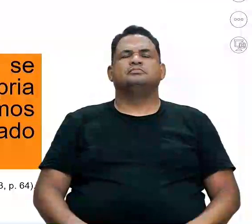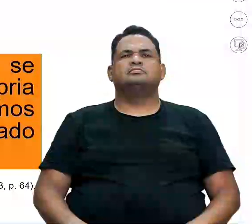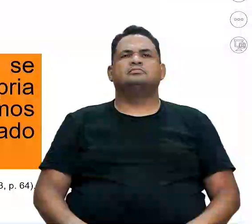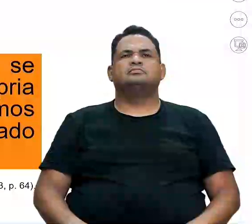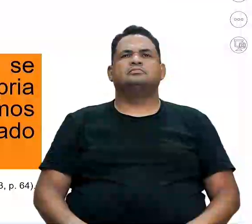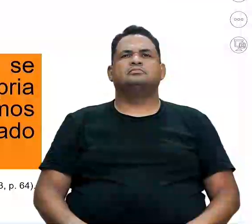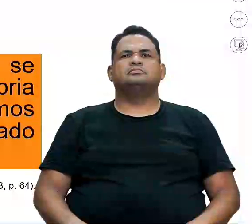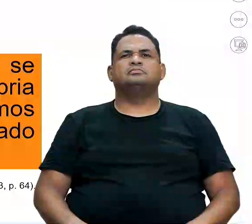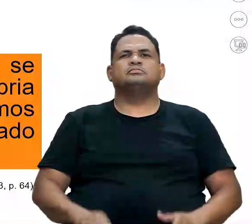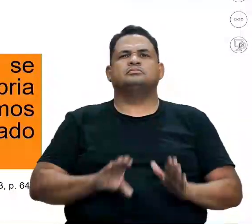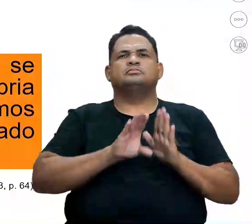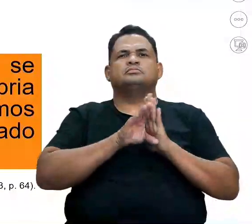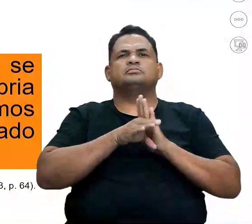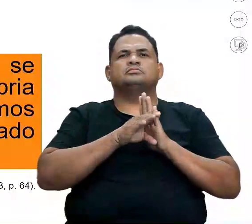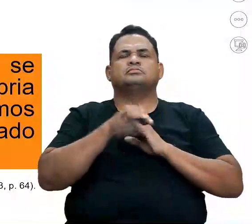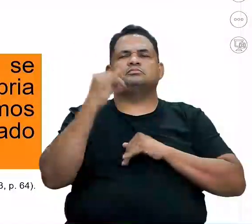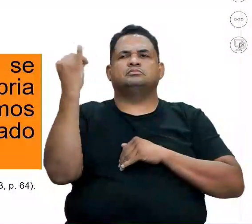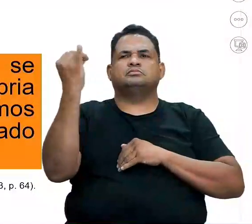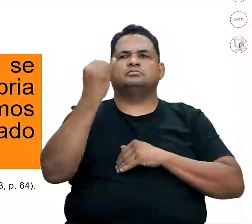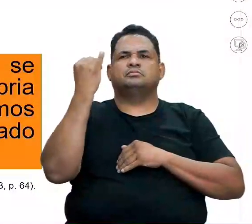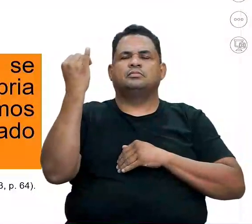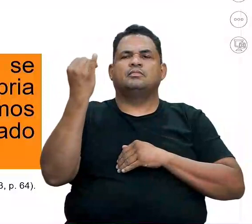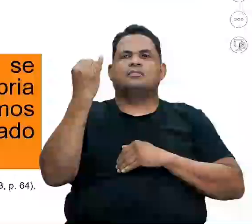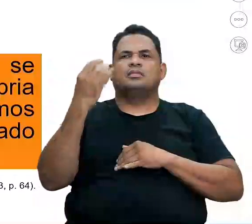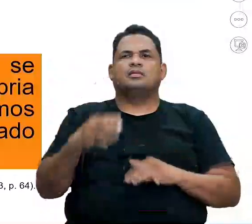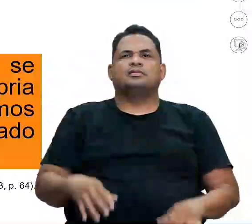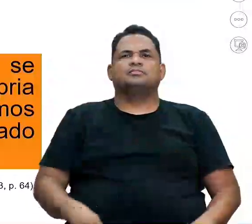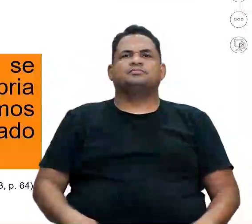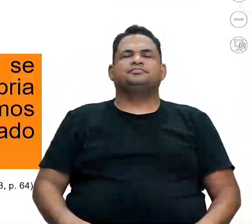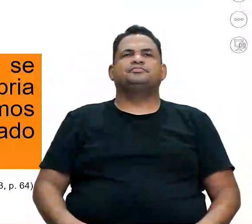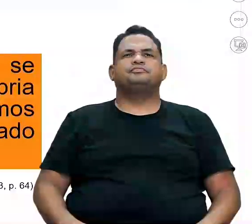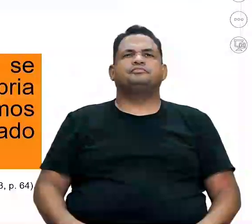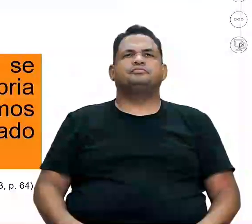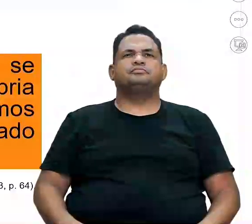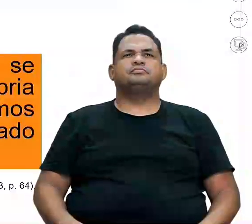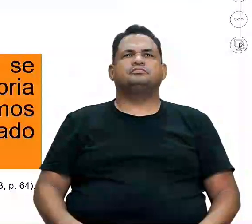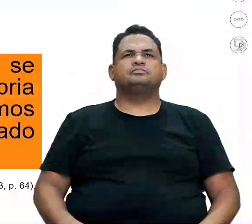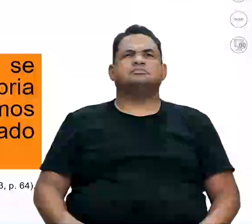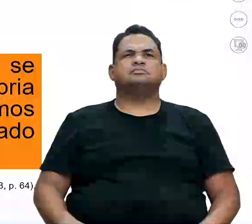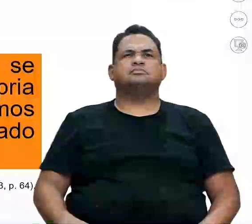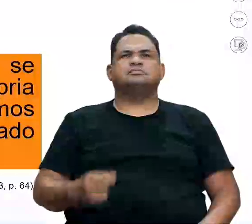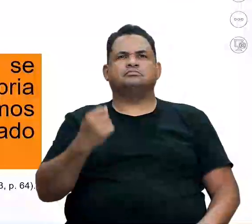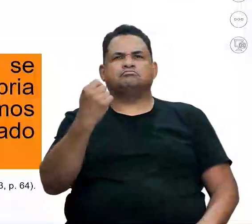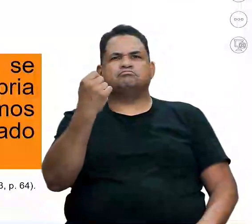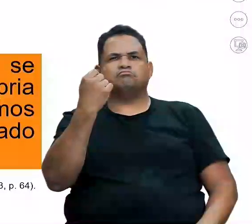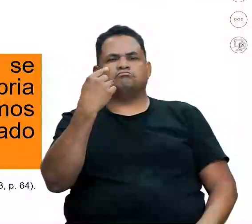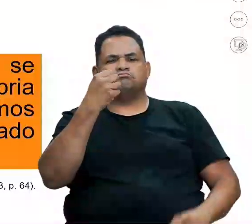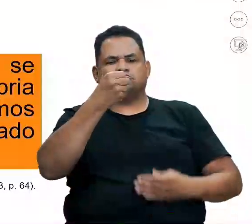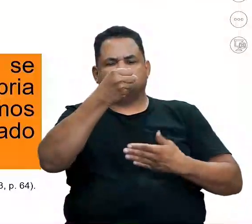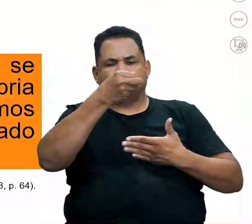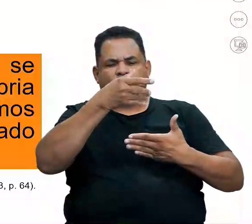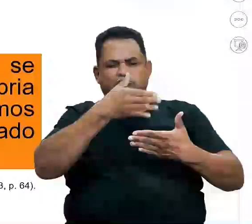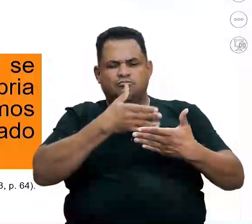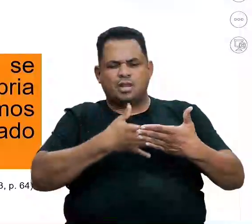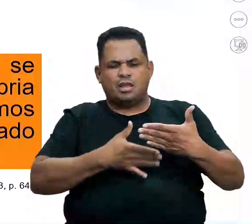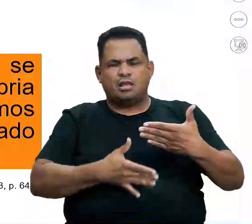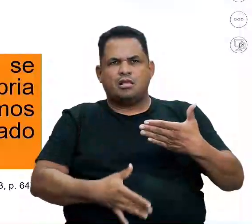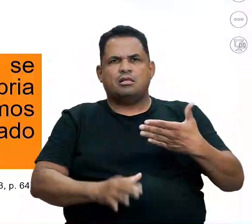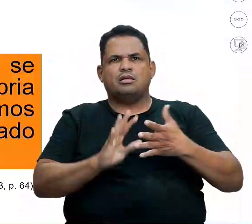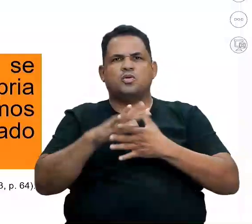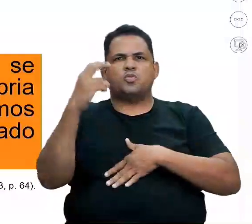num conceito aqui importante, que é o seguinte: estranhar aspectos culturais diferentes